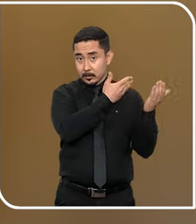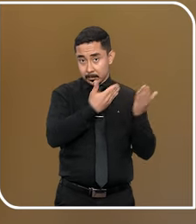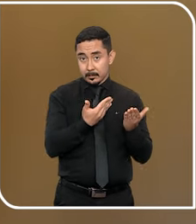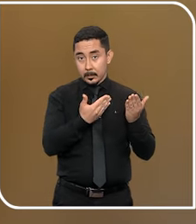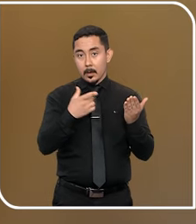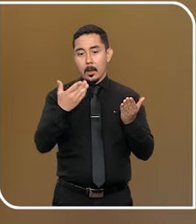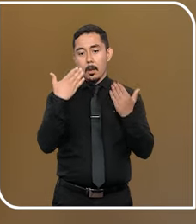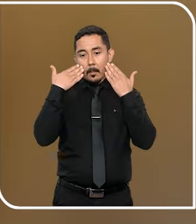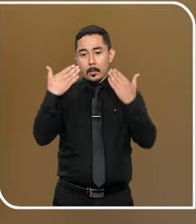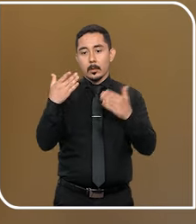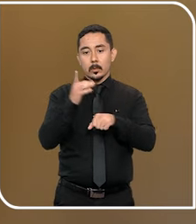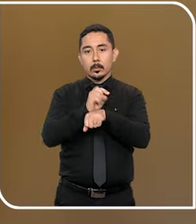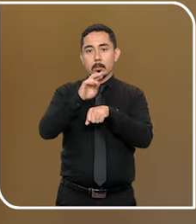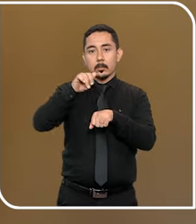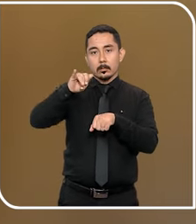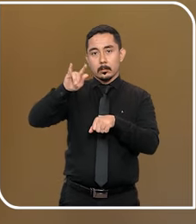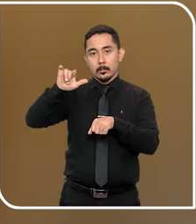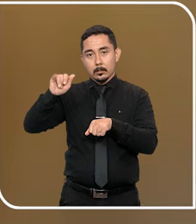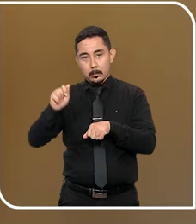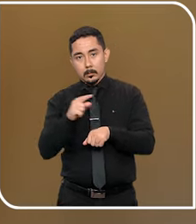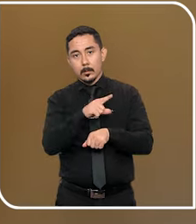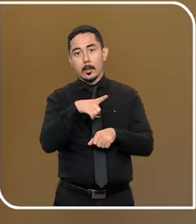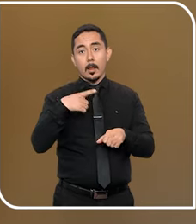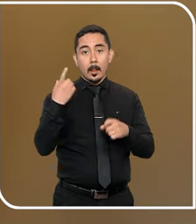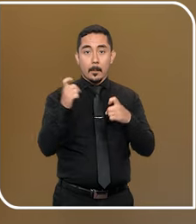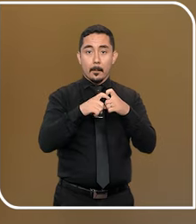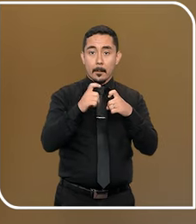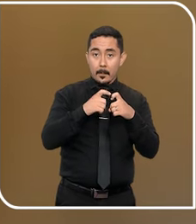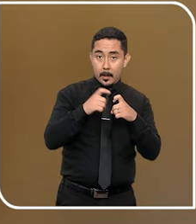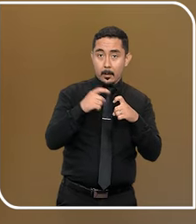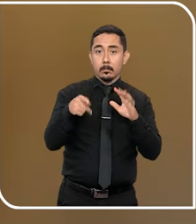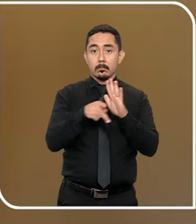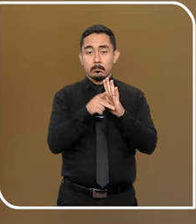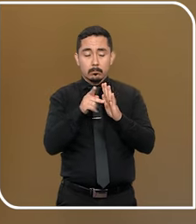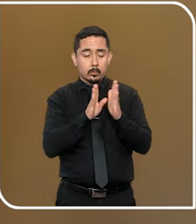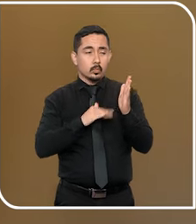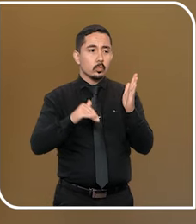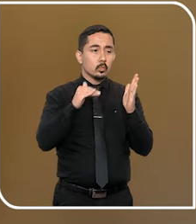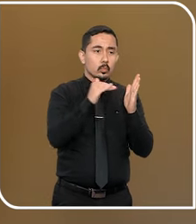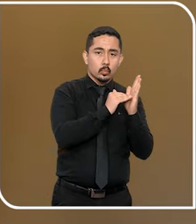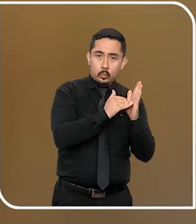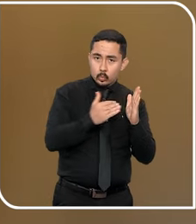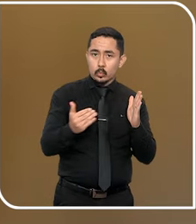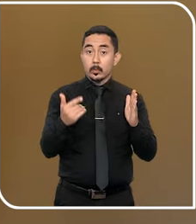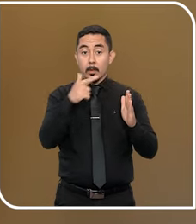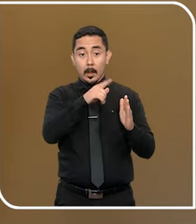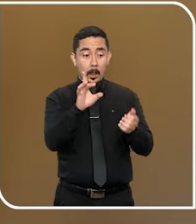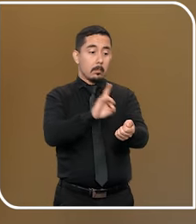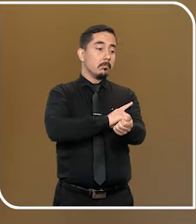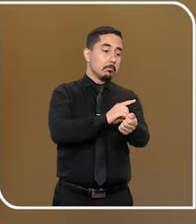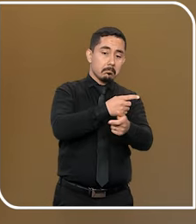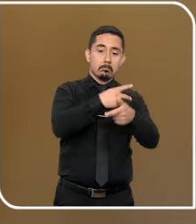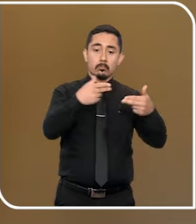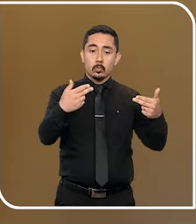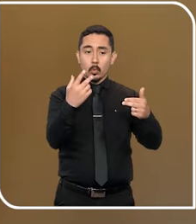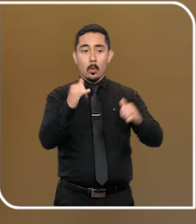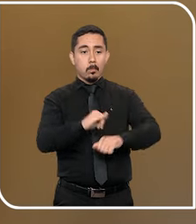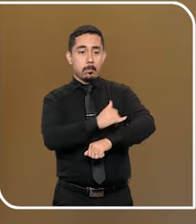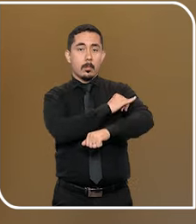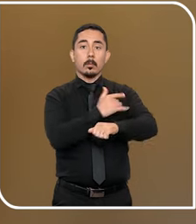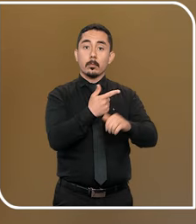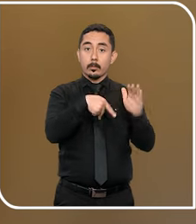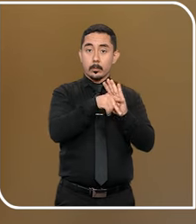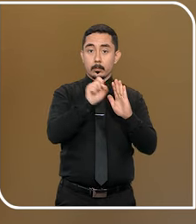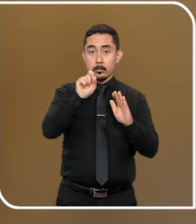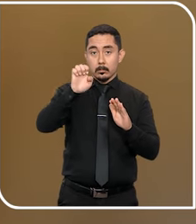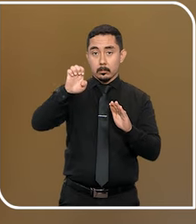a Dra Natália de Souza Zu felat médica endocrinologista do centro especializado em diabetes e obesidade da